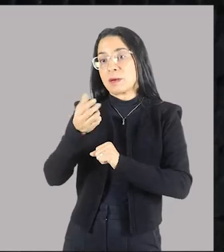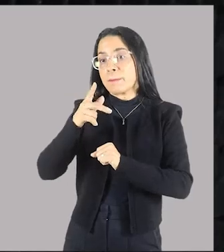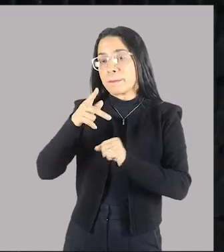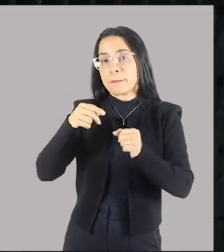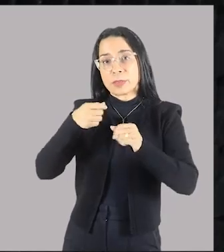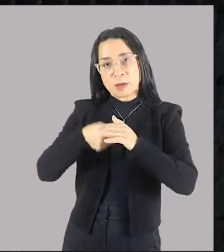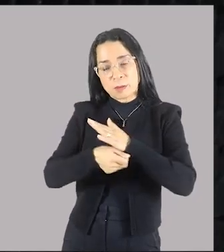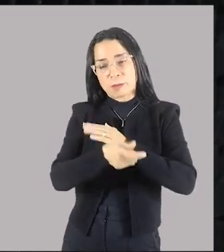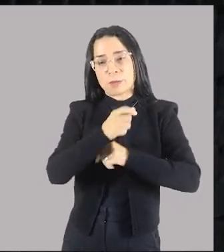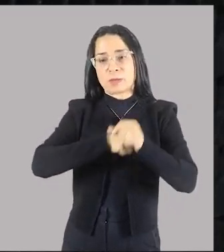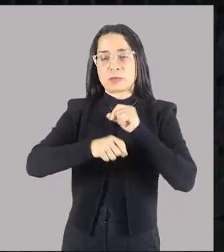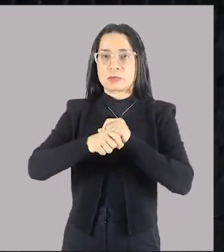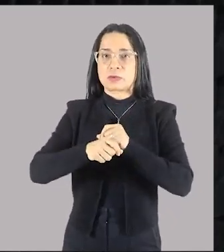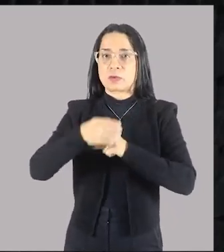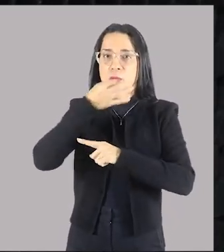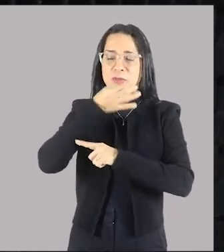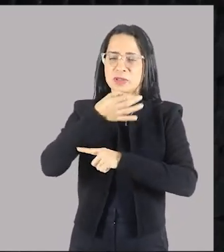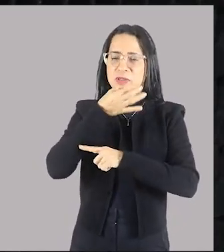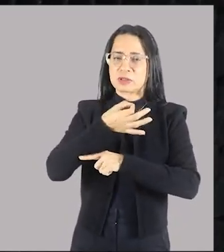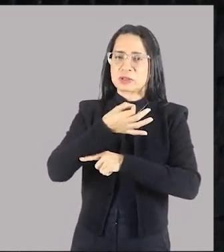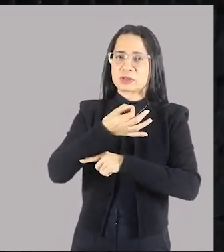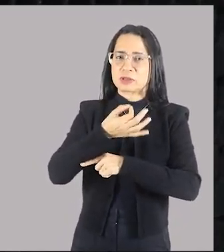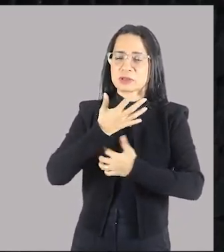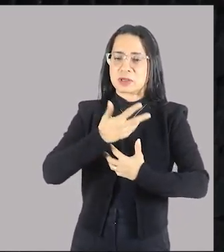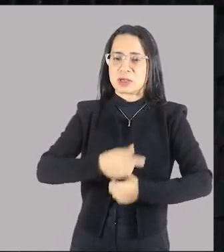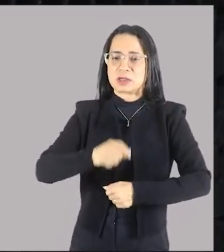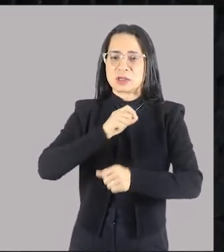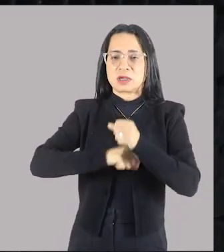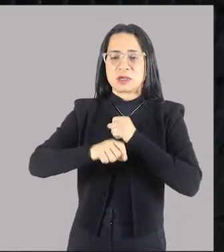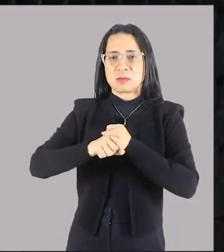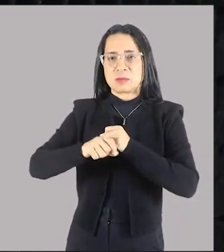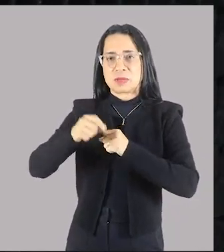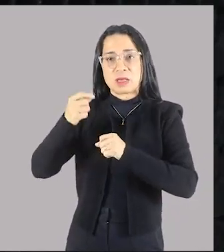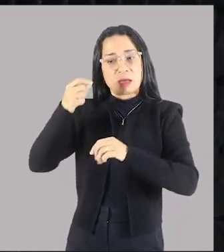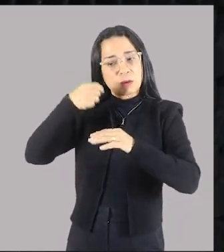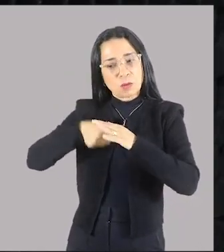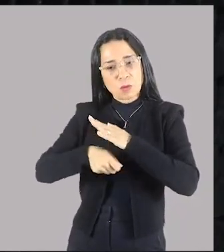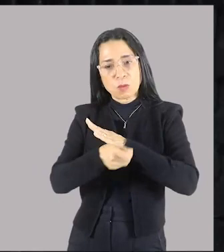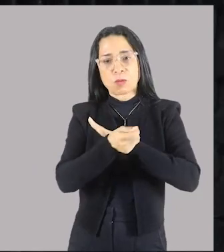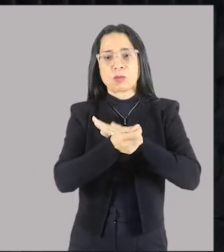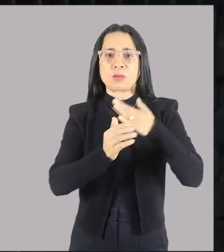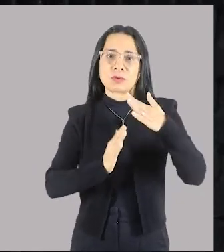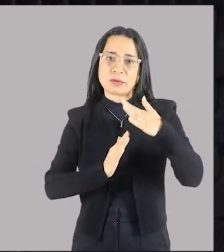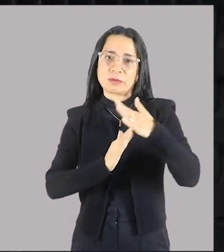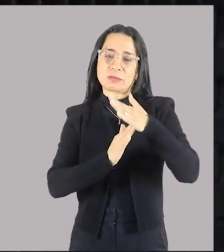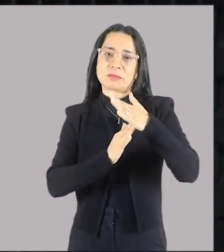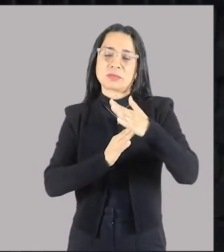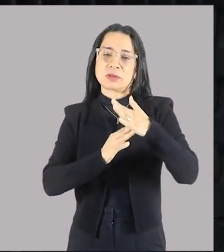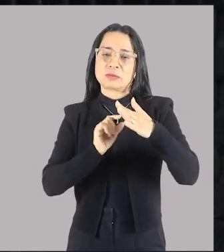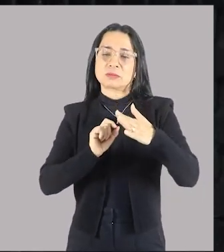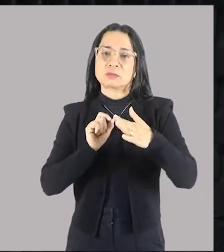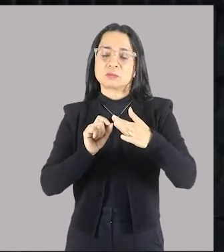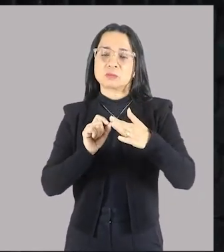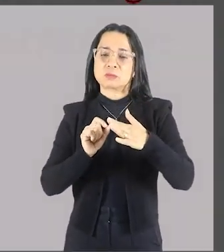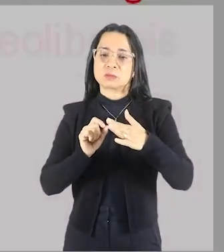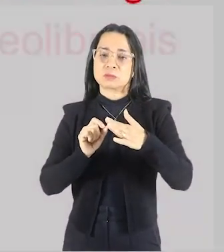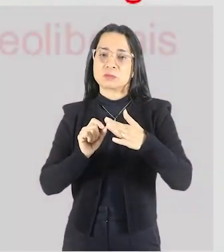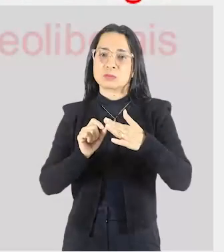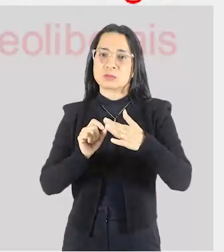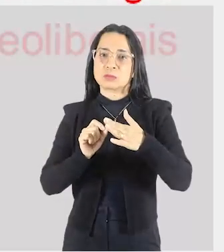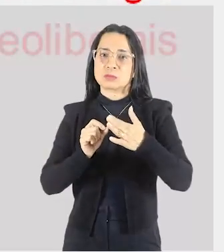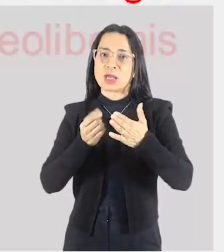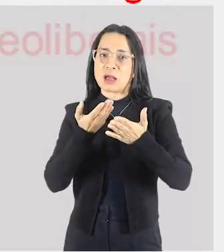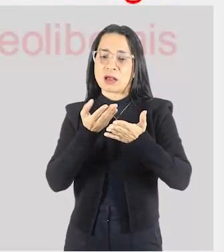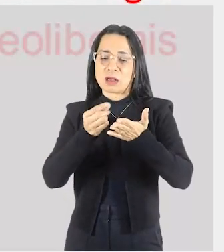o quê? Essa questão do confisco de poupança, que ele limitaria os saques nas poupanças e